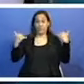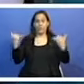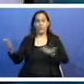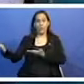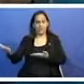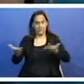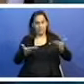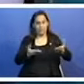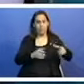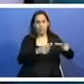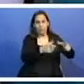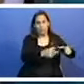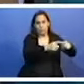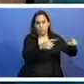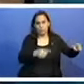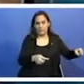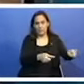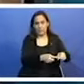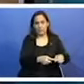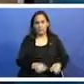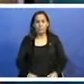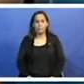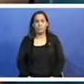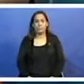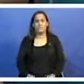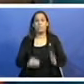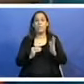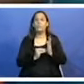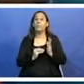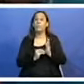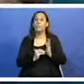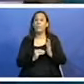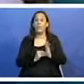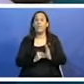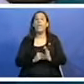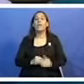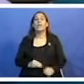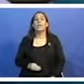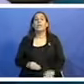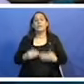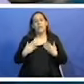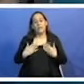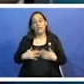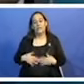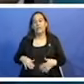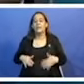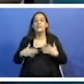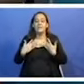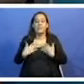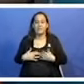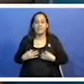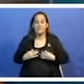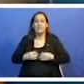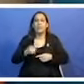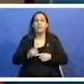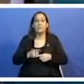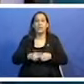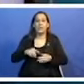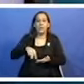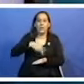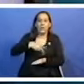mundo lá no salão. E por último, ela ficou lá descansada porque foi um baile